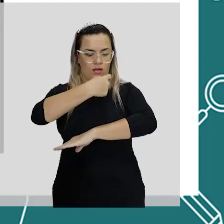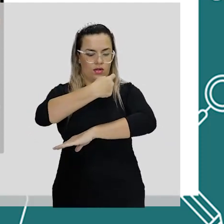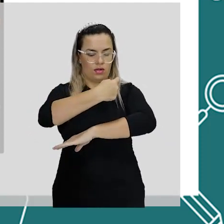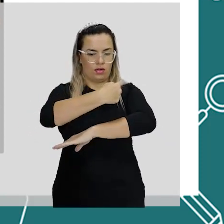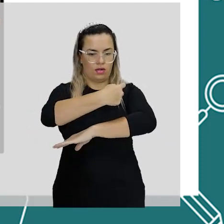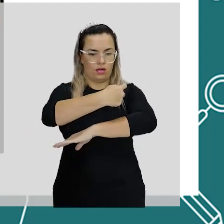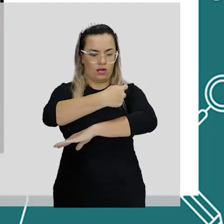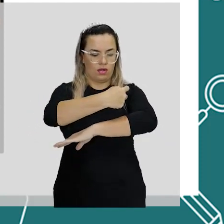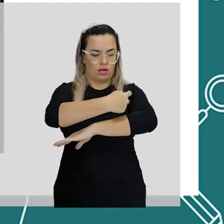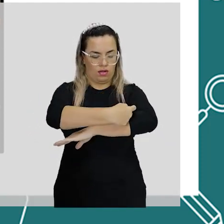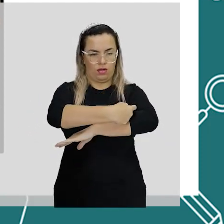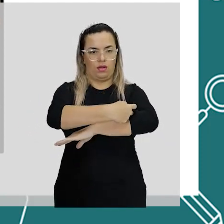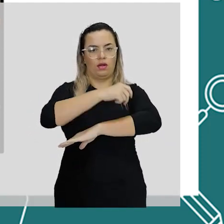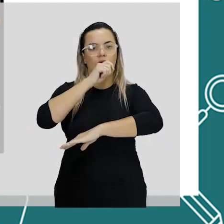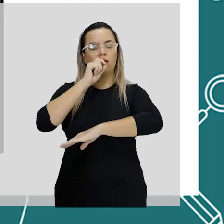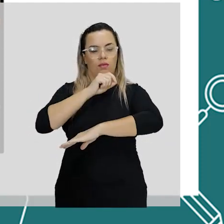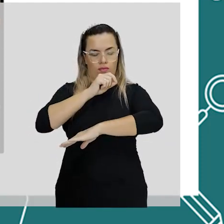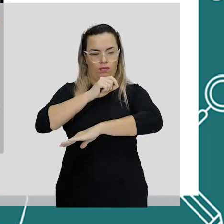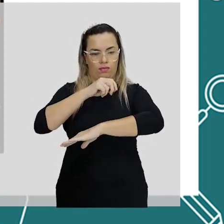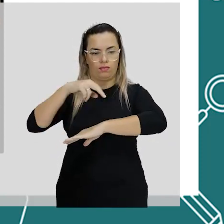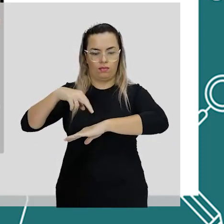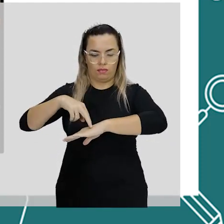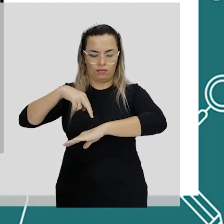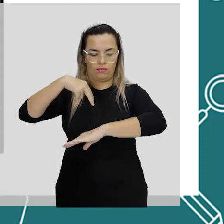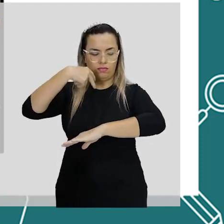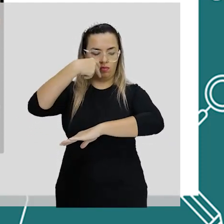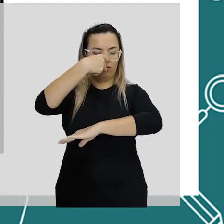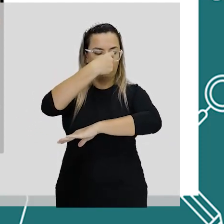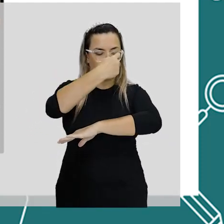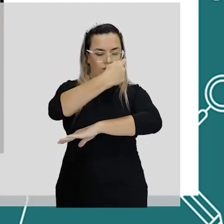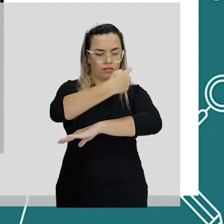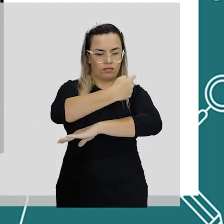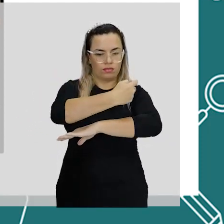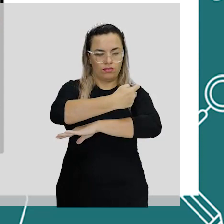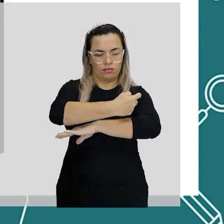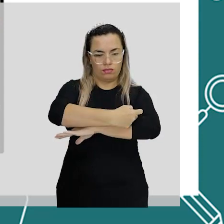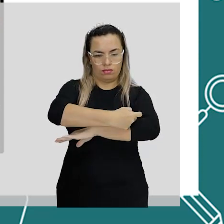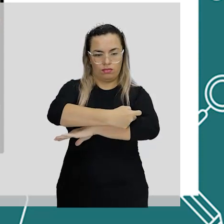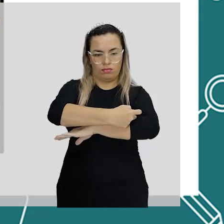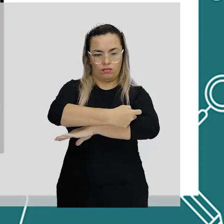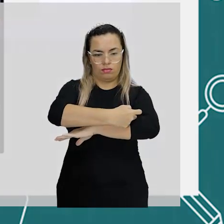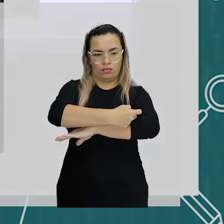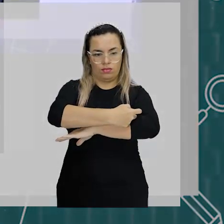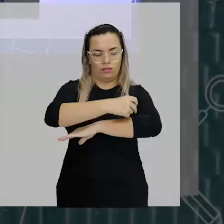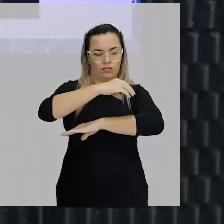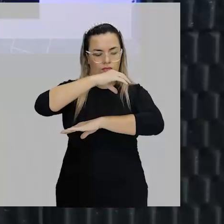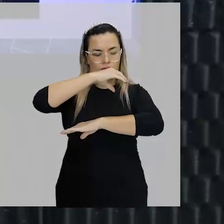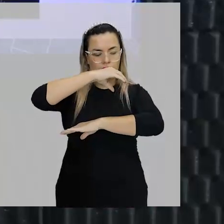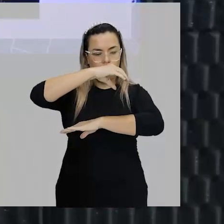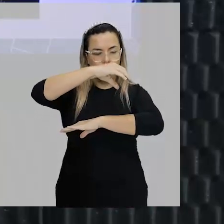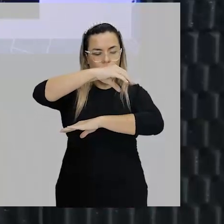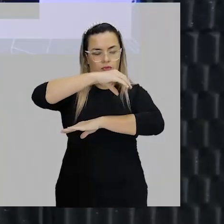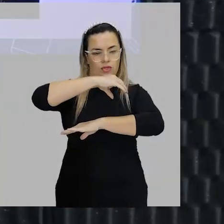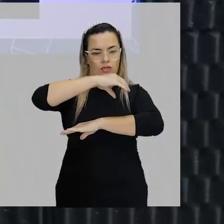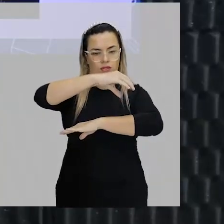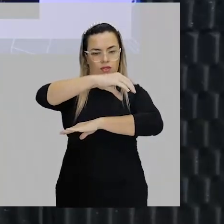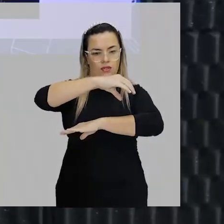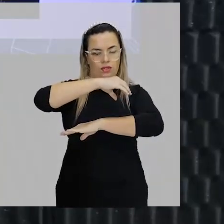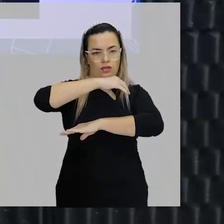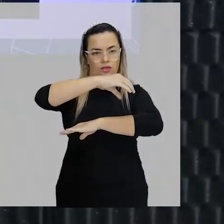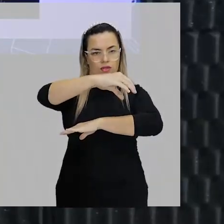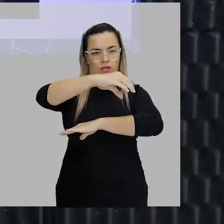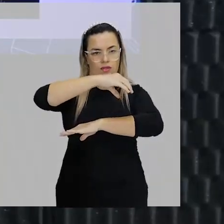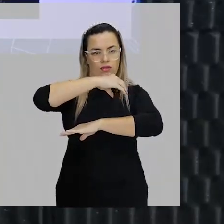e existem 2 saltos verticais, que é o salto em altura. Colocado um sarrafo, a atleta tem que saltar